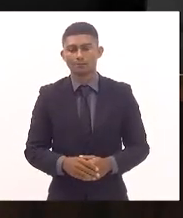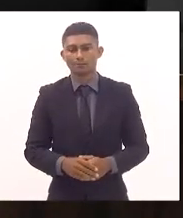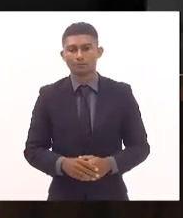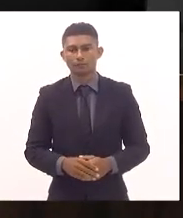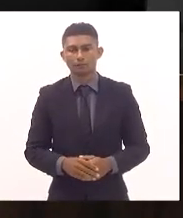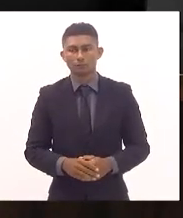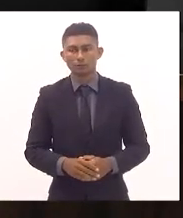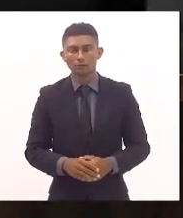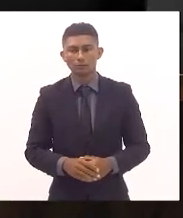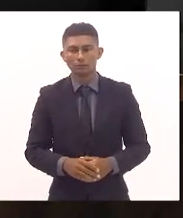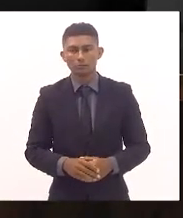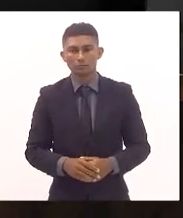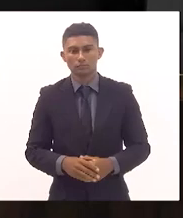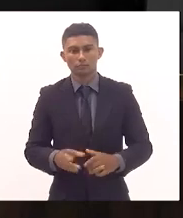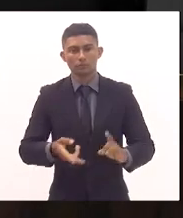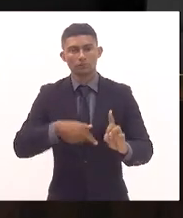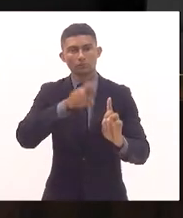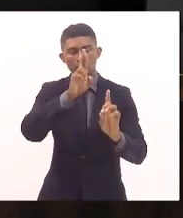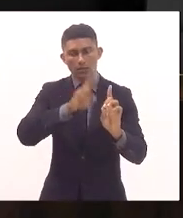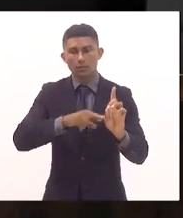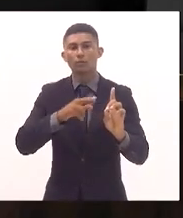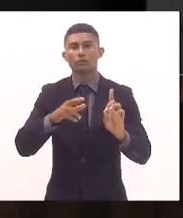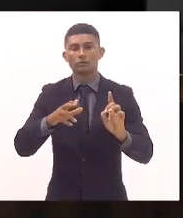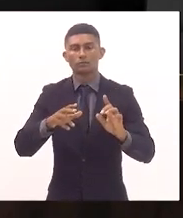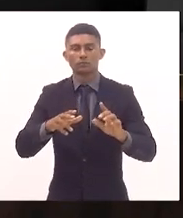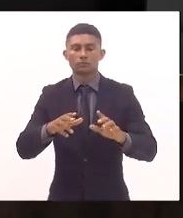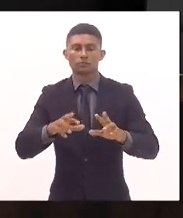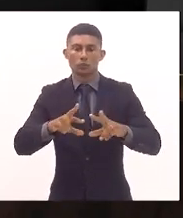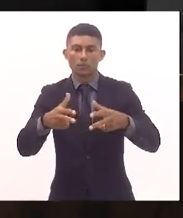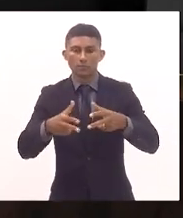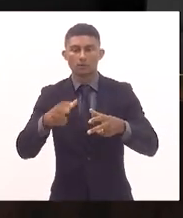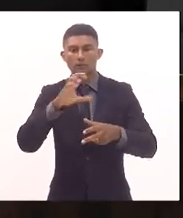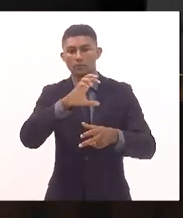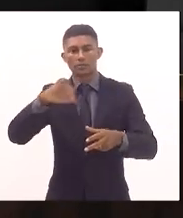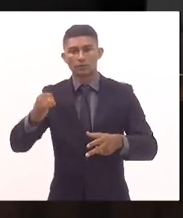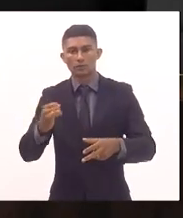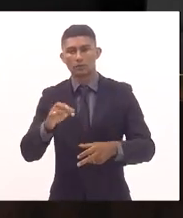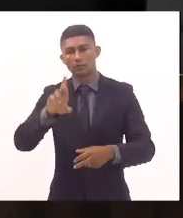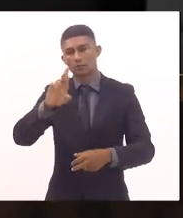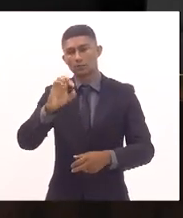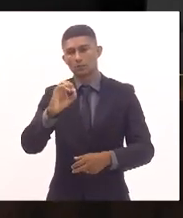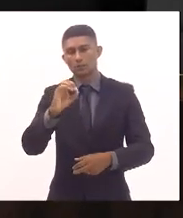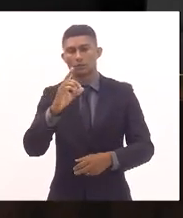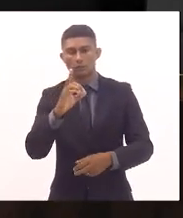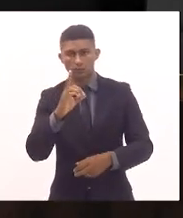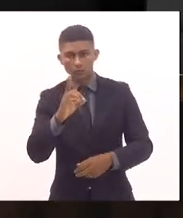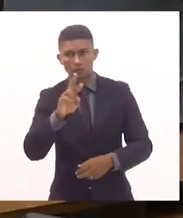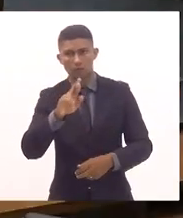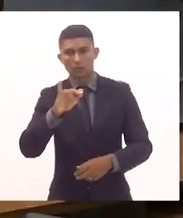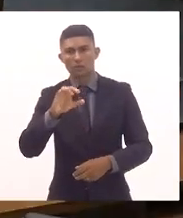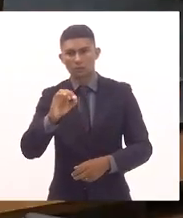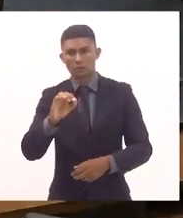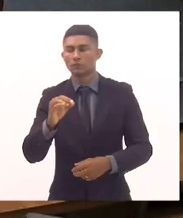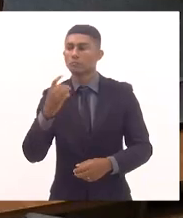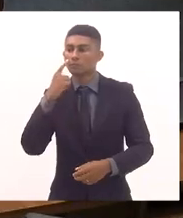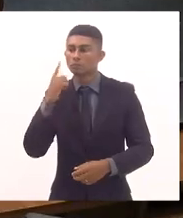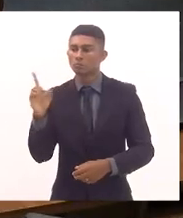do relator da Comissão de Constituição e Justiça, deputado Rodrigo Amorim, o acordo que a gente encaminhou agora aqui.